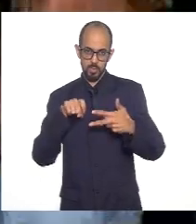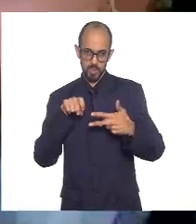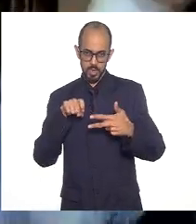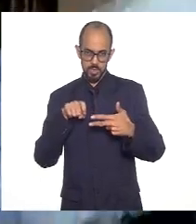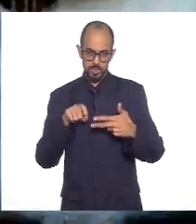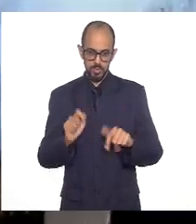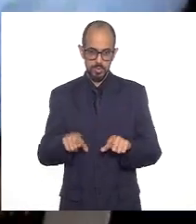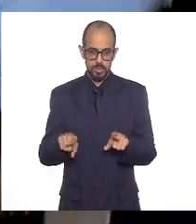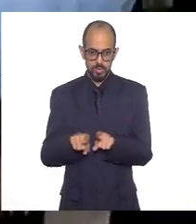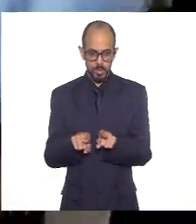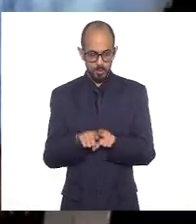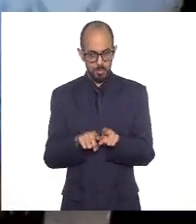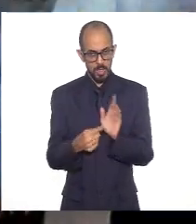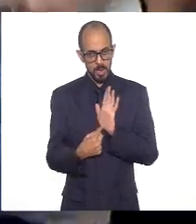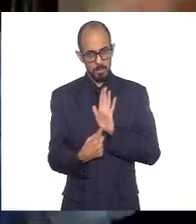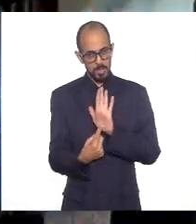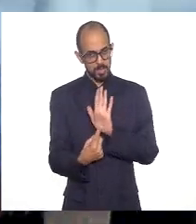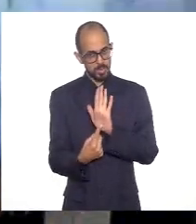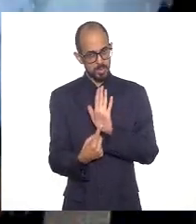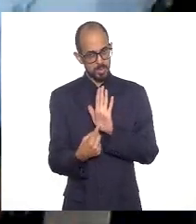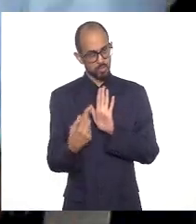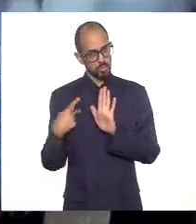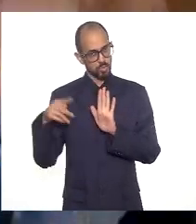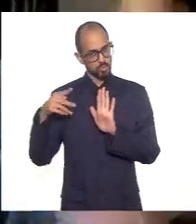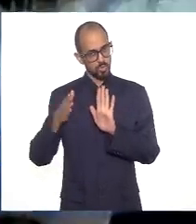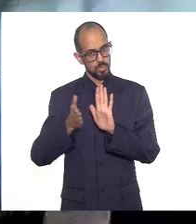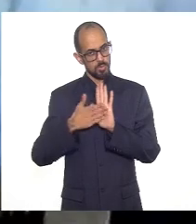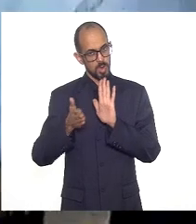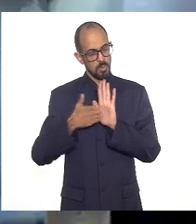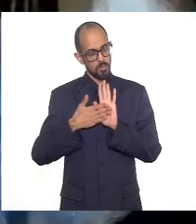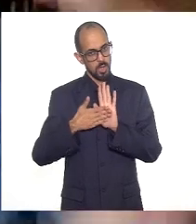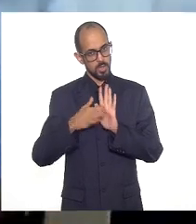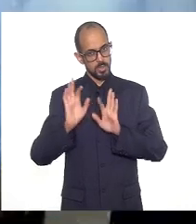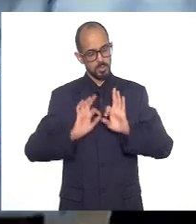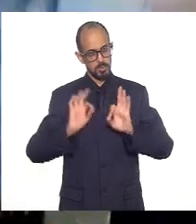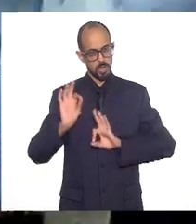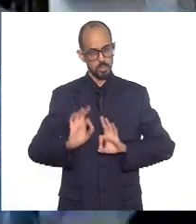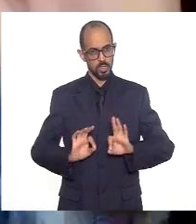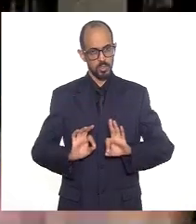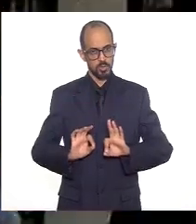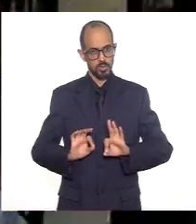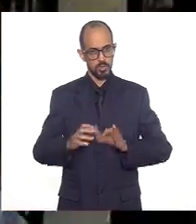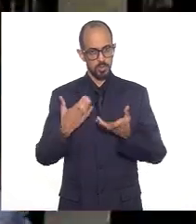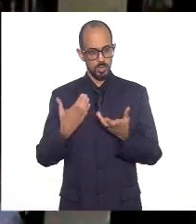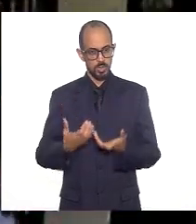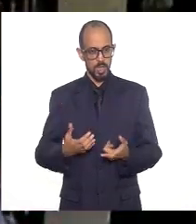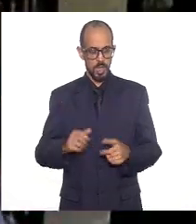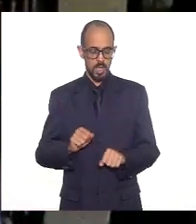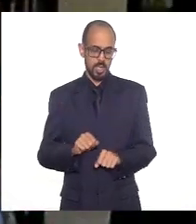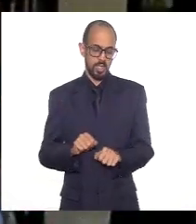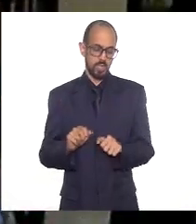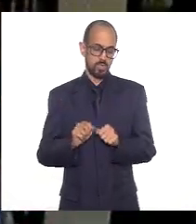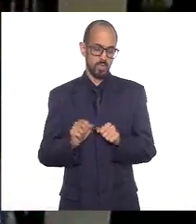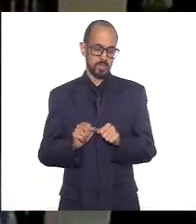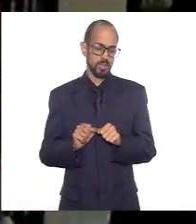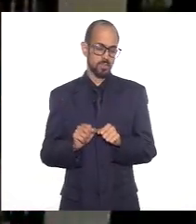na apresentação de suas propostas, de seus projetos que pretendem ser